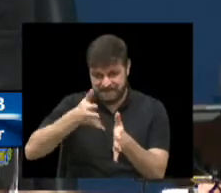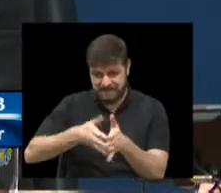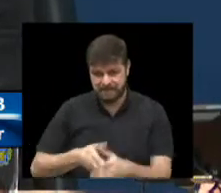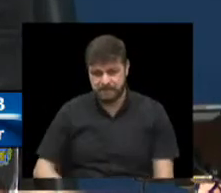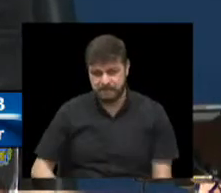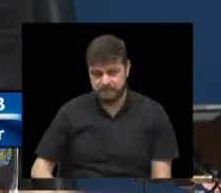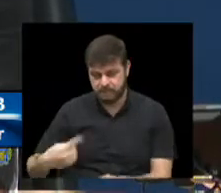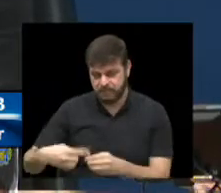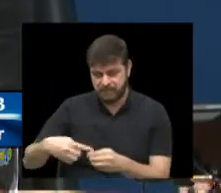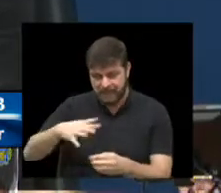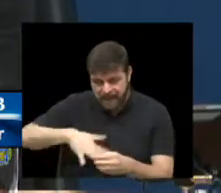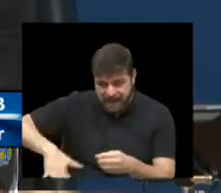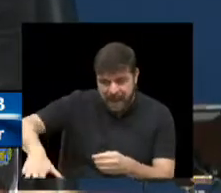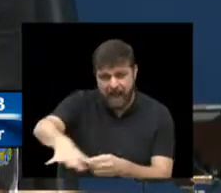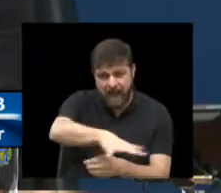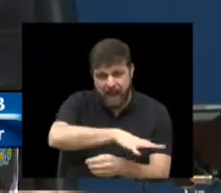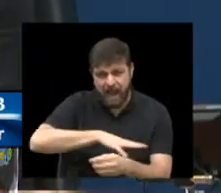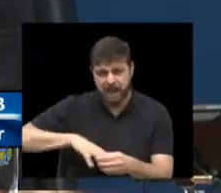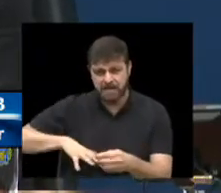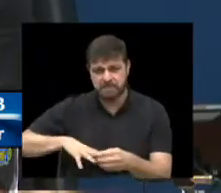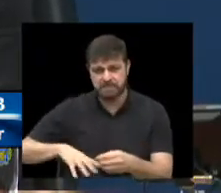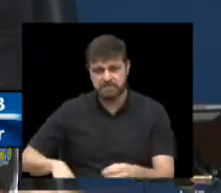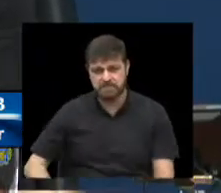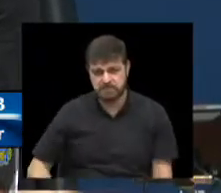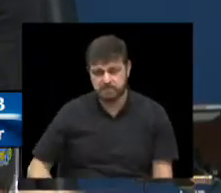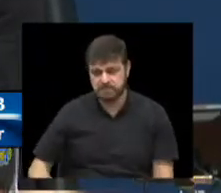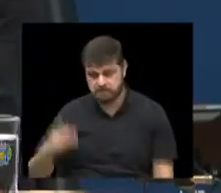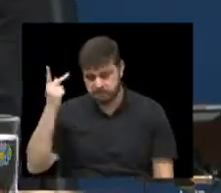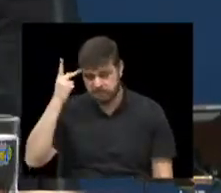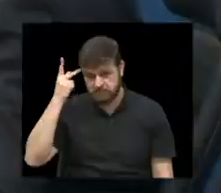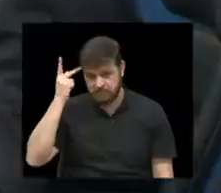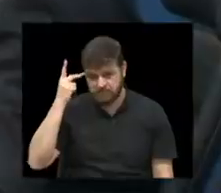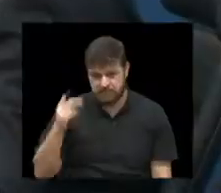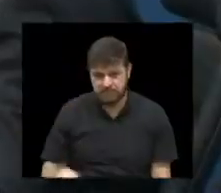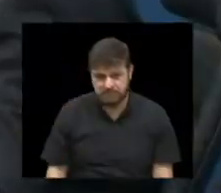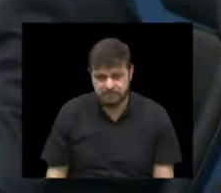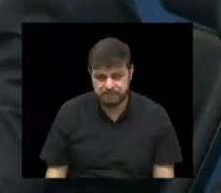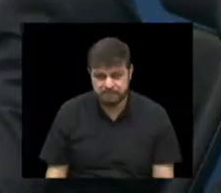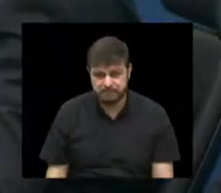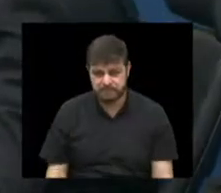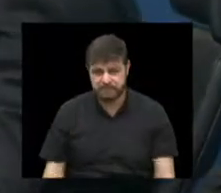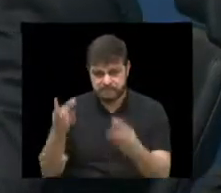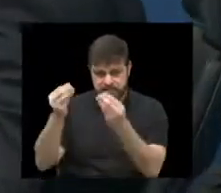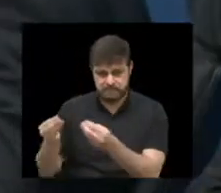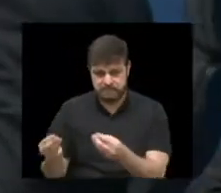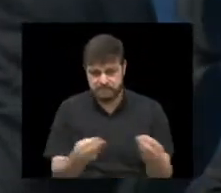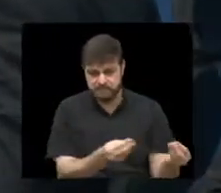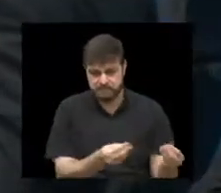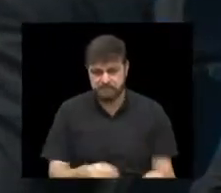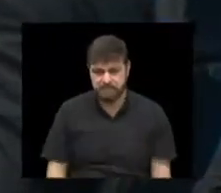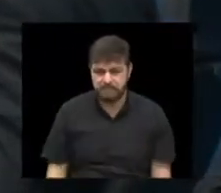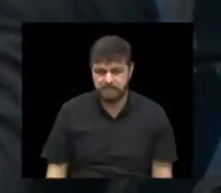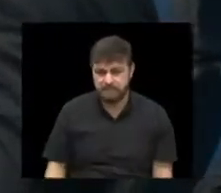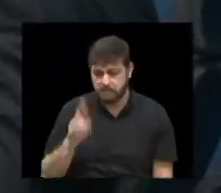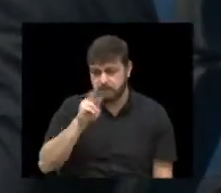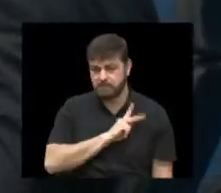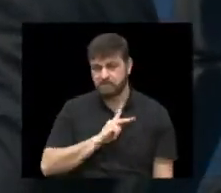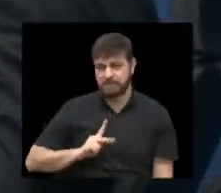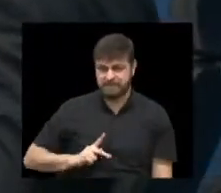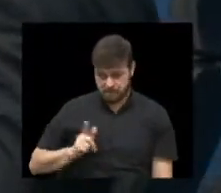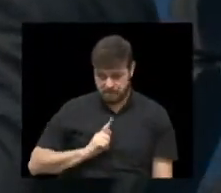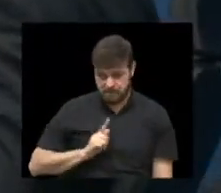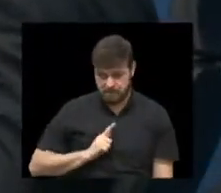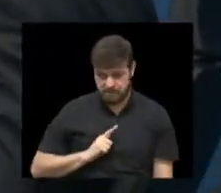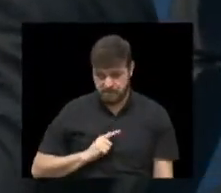nossa região metropolitana e de São Paulo, senhor presidente. Encaminhe-se. Senhor presidente, ainda tem